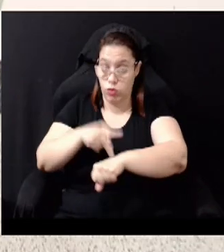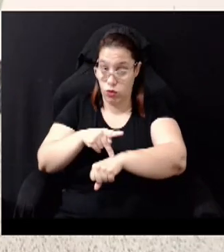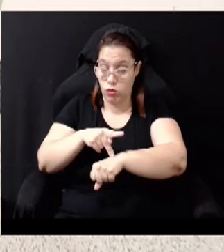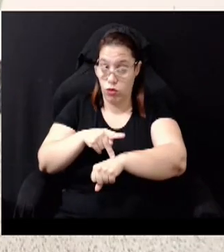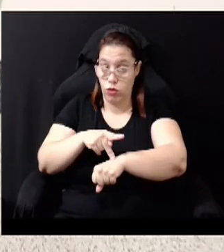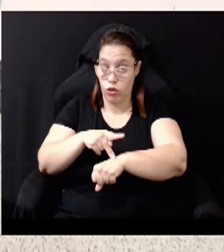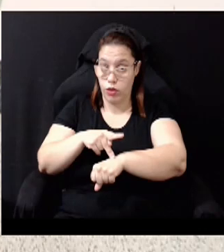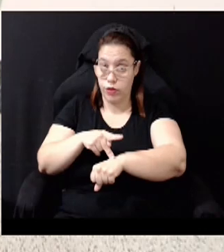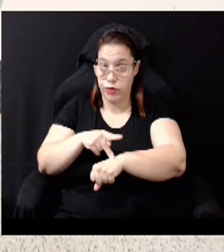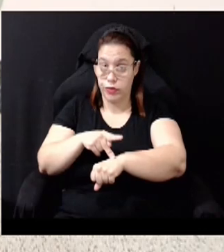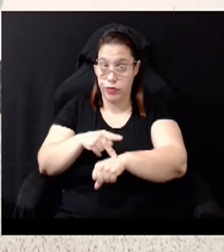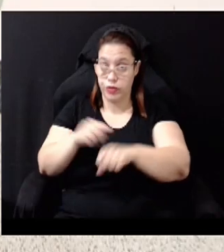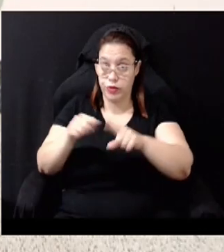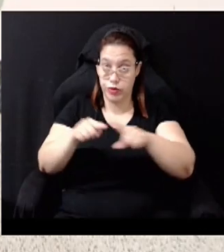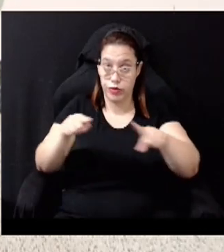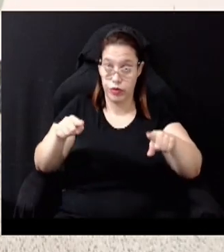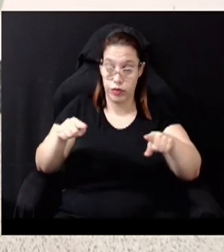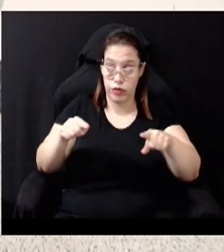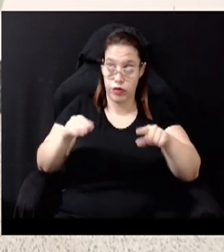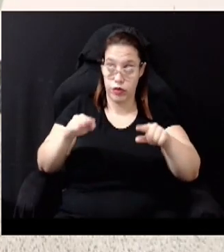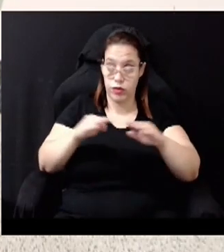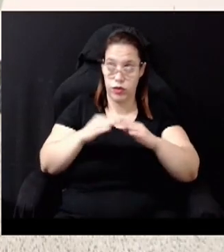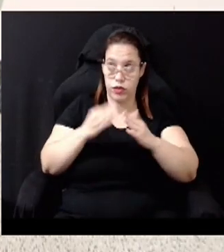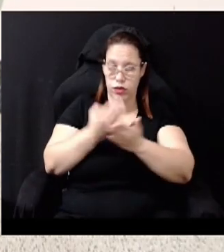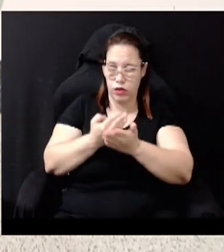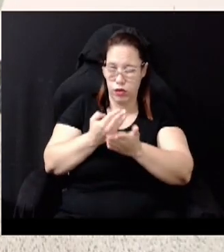a avaliação de simulados que eles fazem,